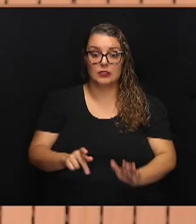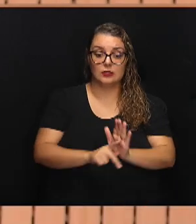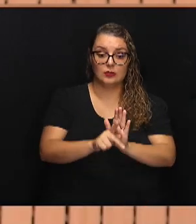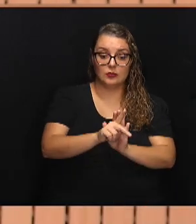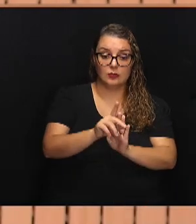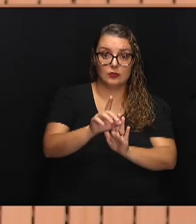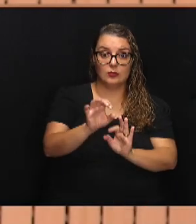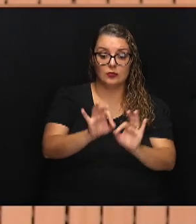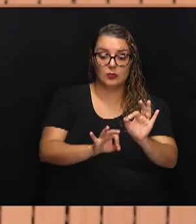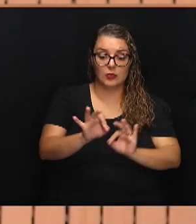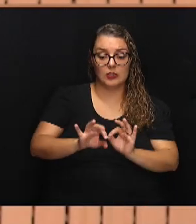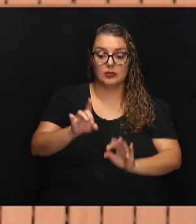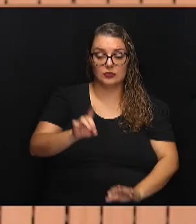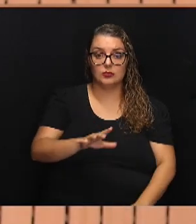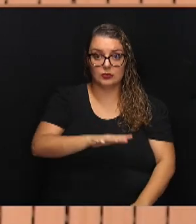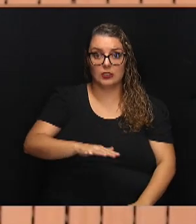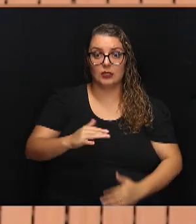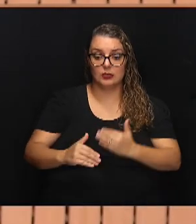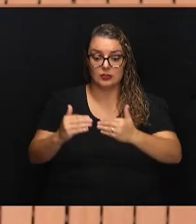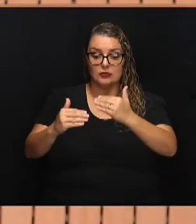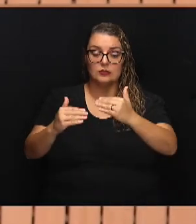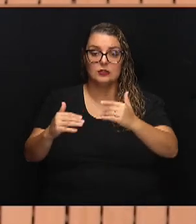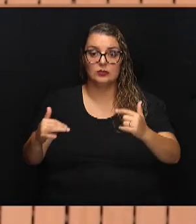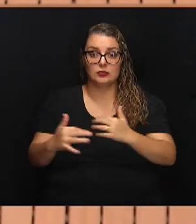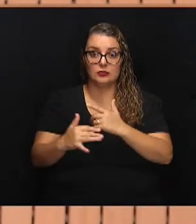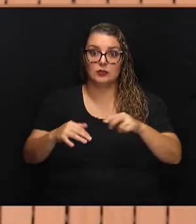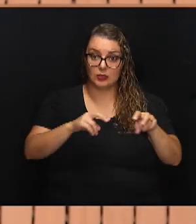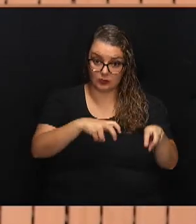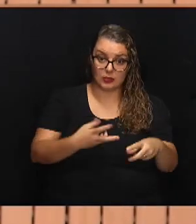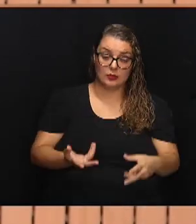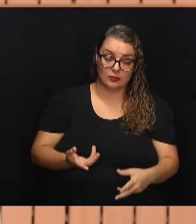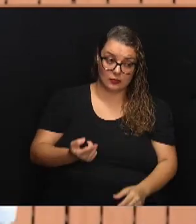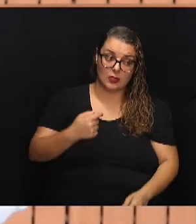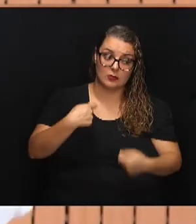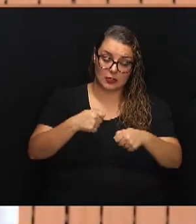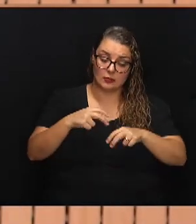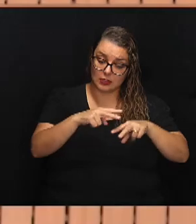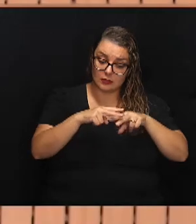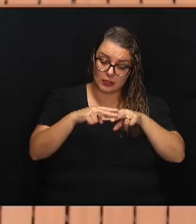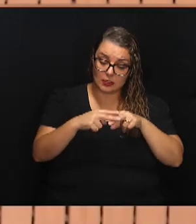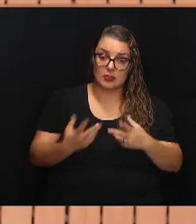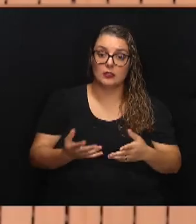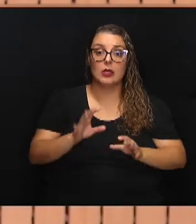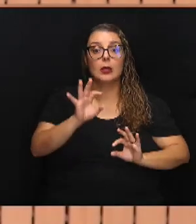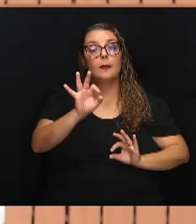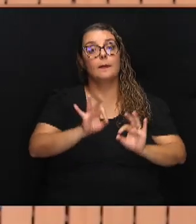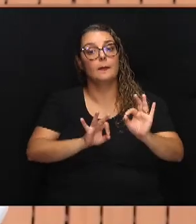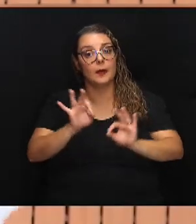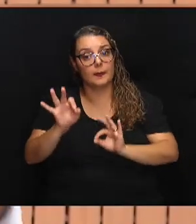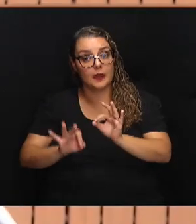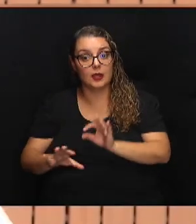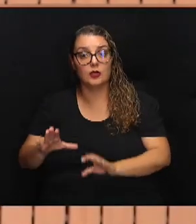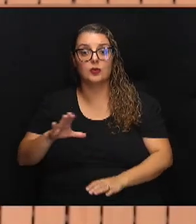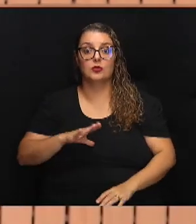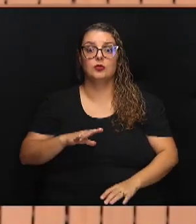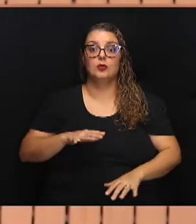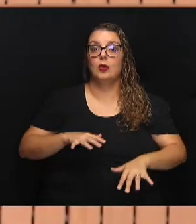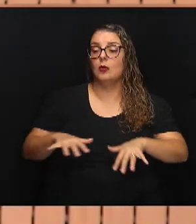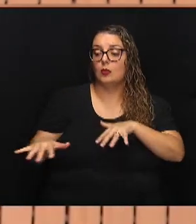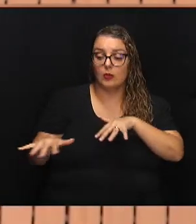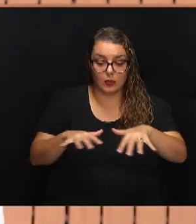de desenvolvimento urbano e rural. E preparar a cidade, mobilizar a